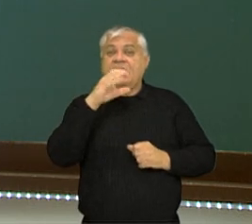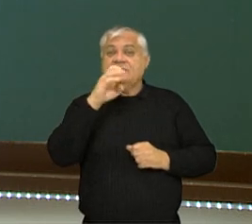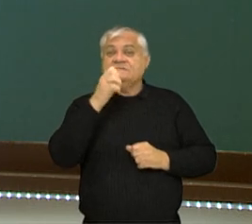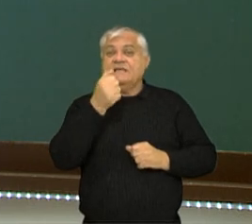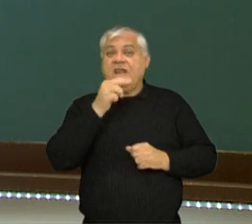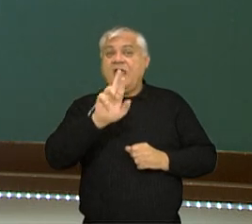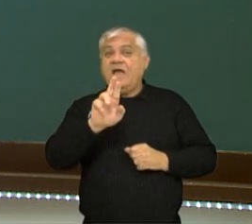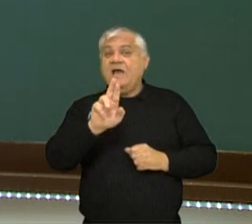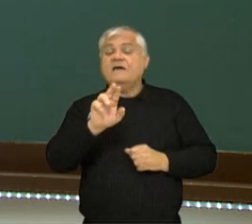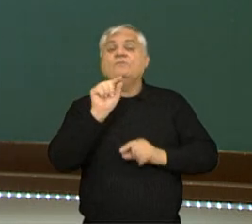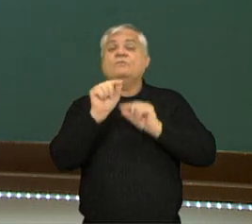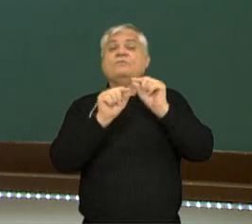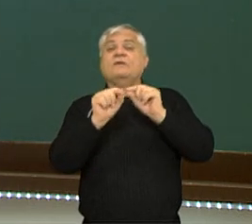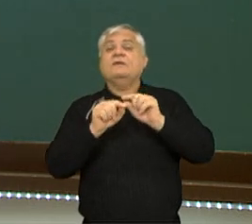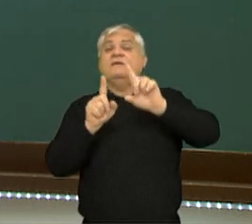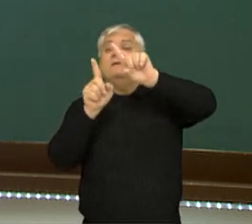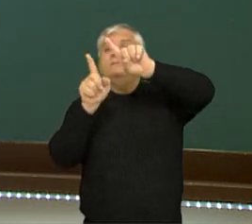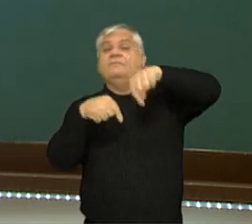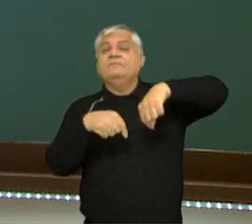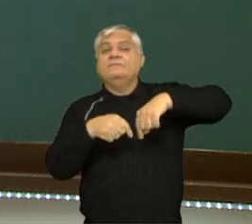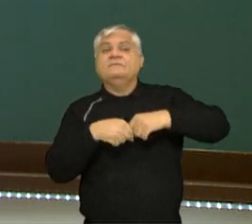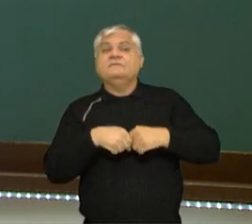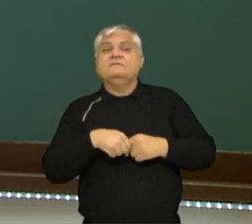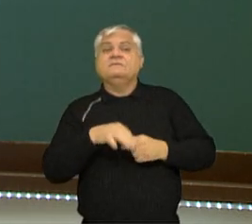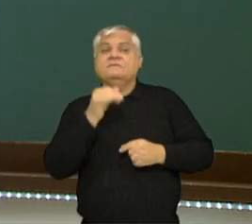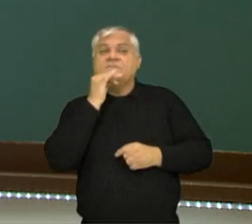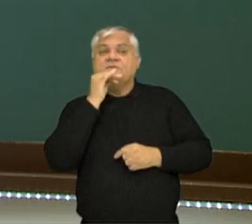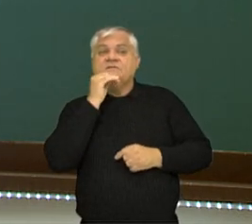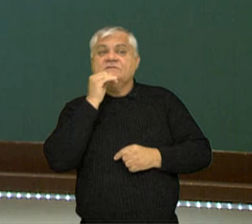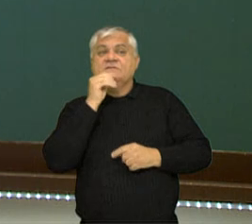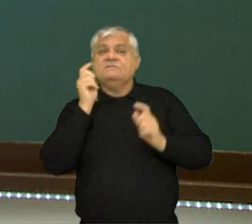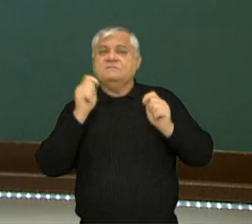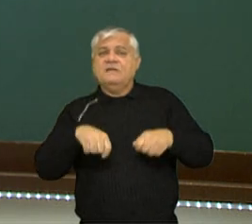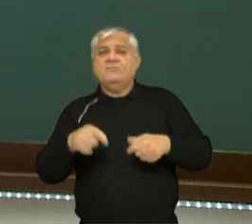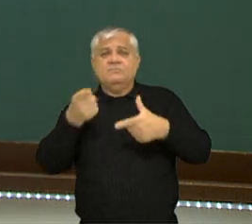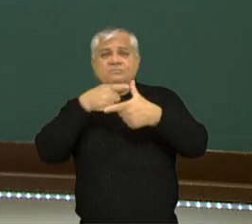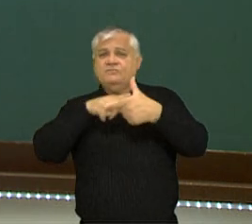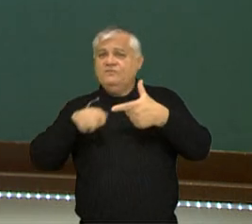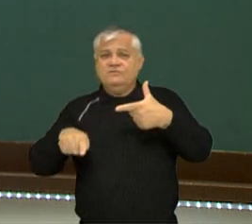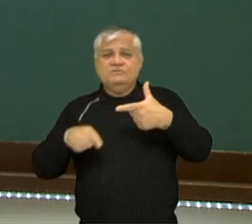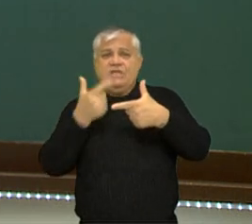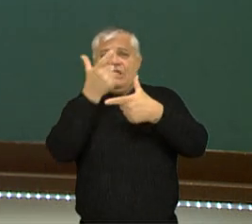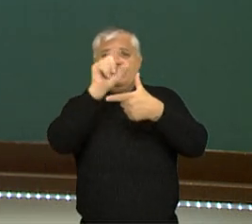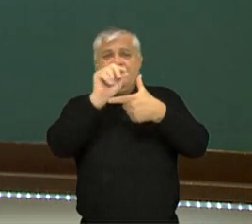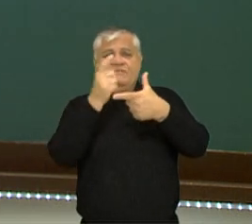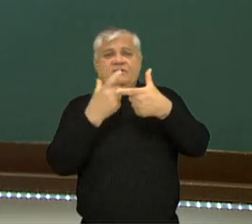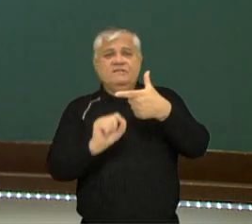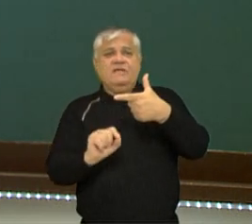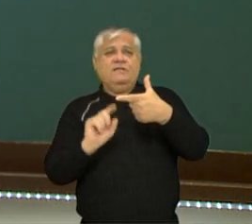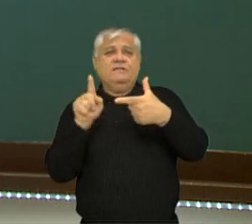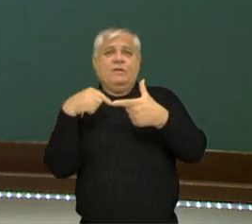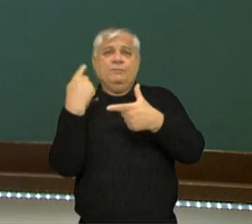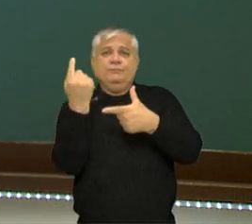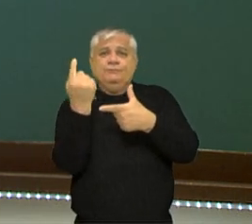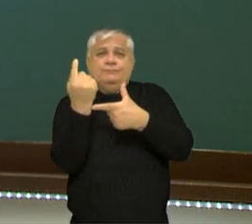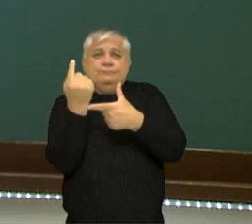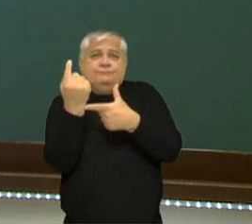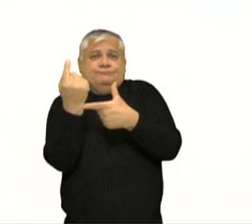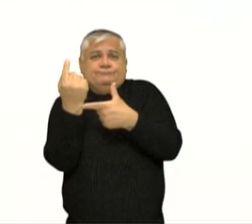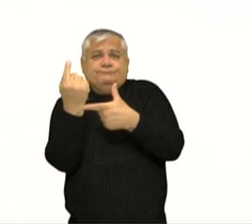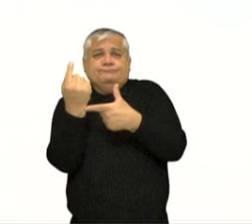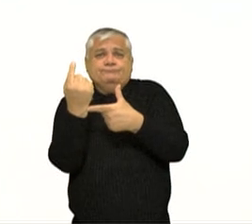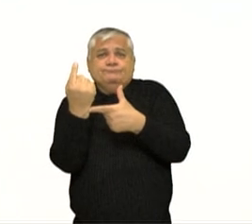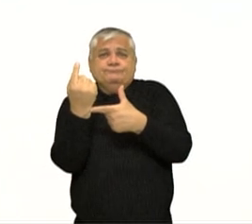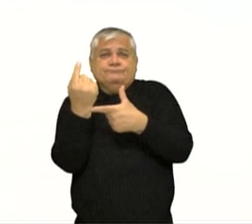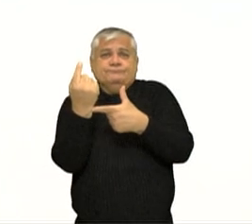cancelar, na verdade, eu estou dizendo que eu posso dividir esse 10 por ele mesmo, ok? E 10 dividido por ele